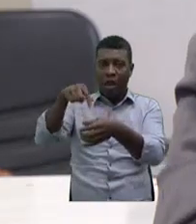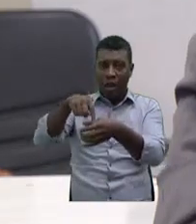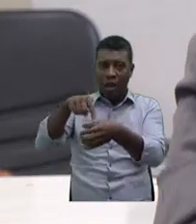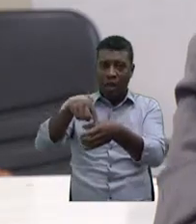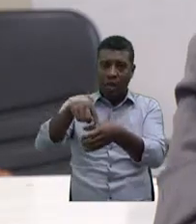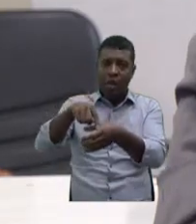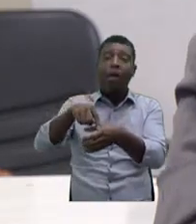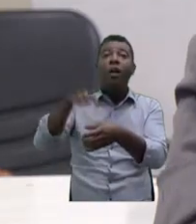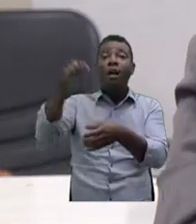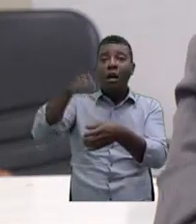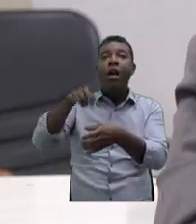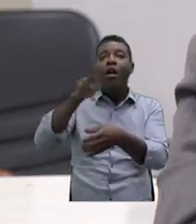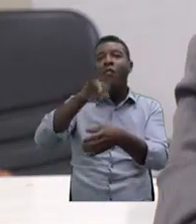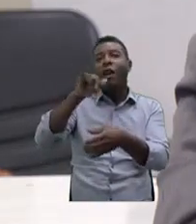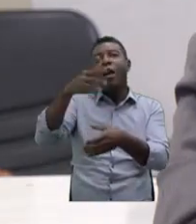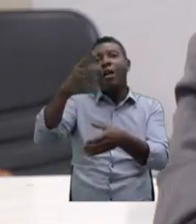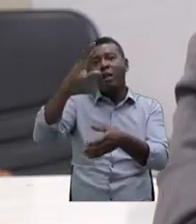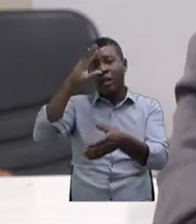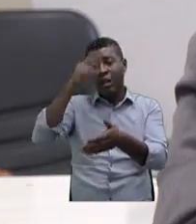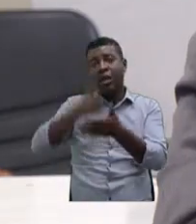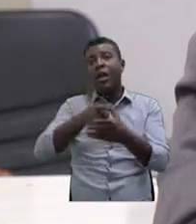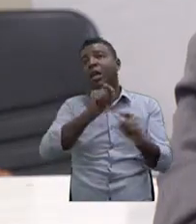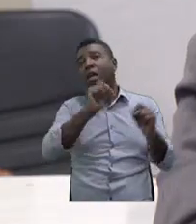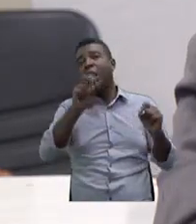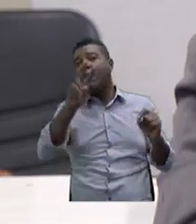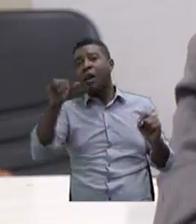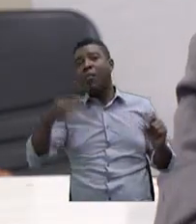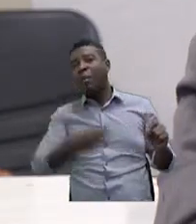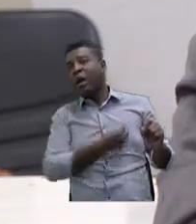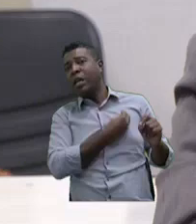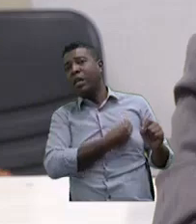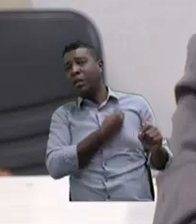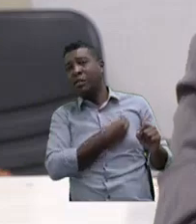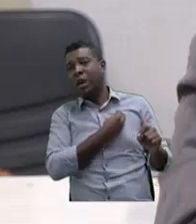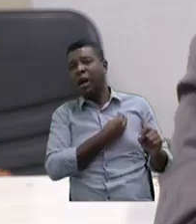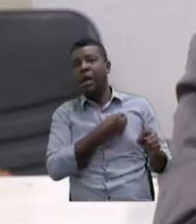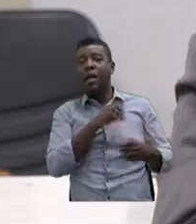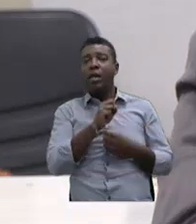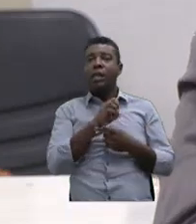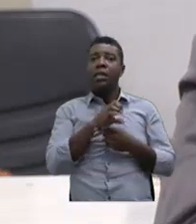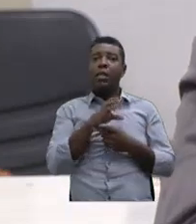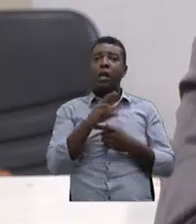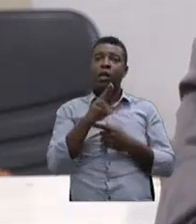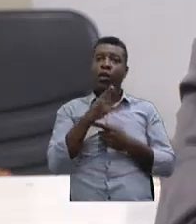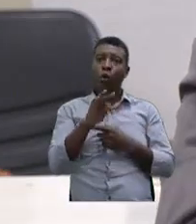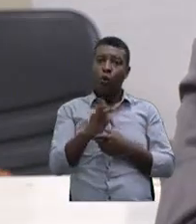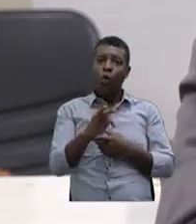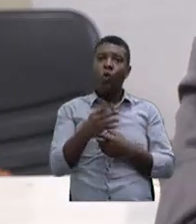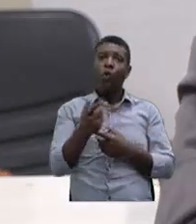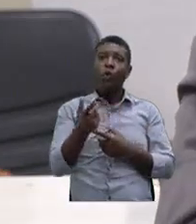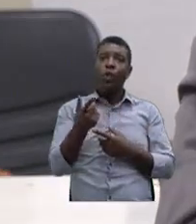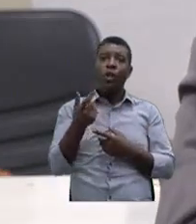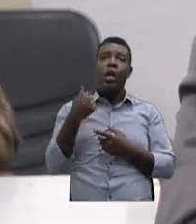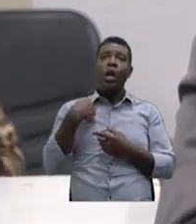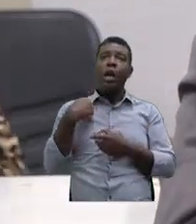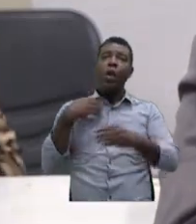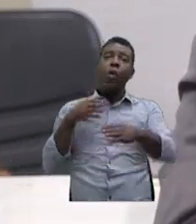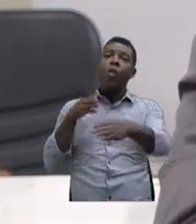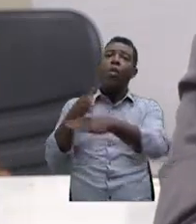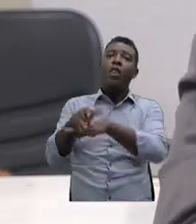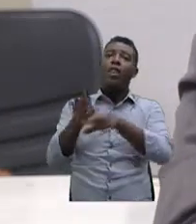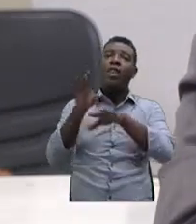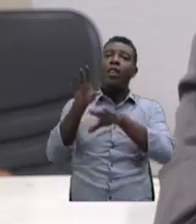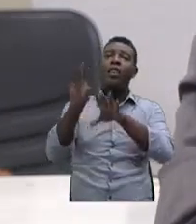definir quem vai participar da comissão. A Secult, a minha instrução enquanto secretário, é não interferir